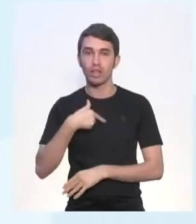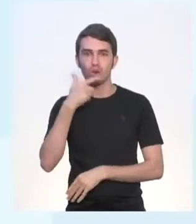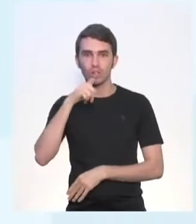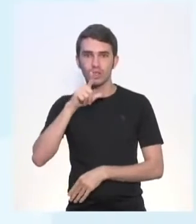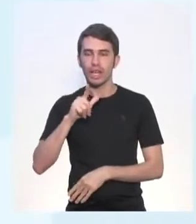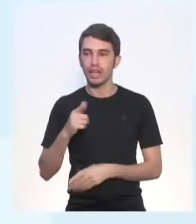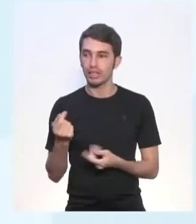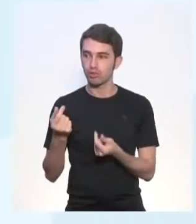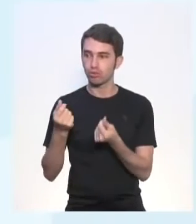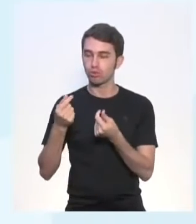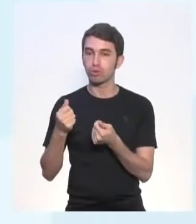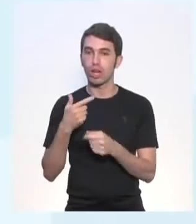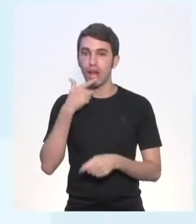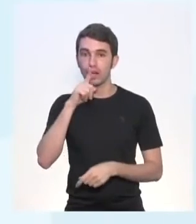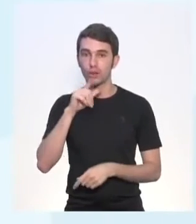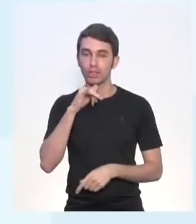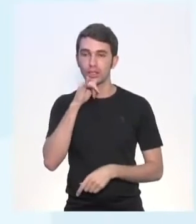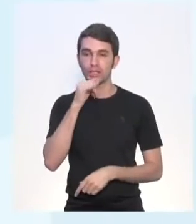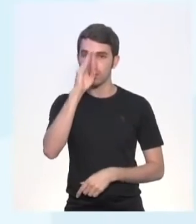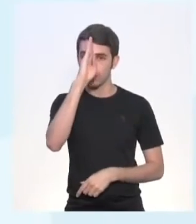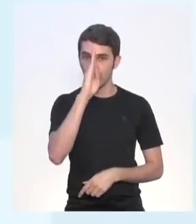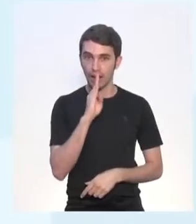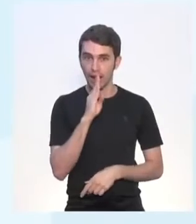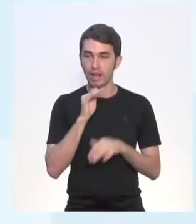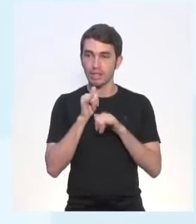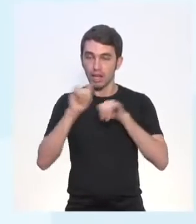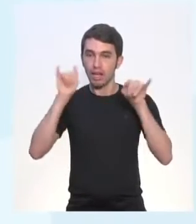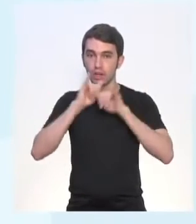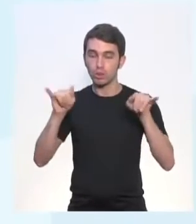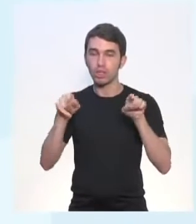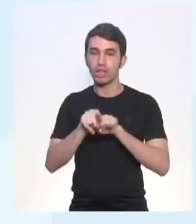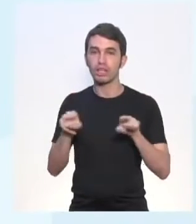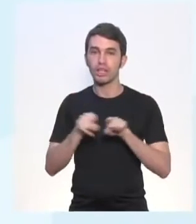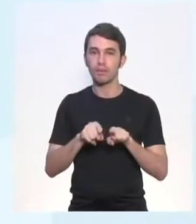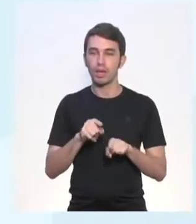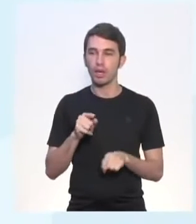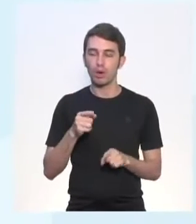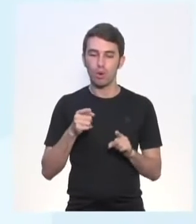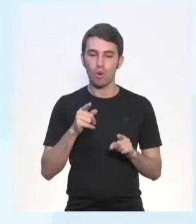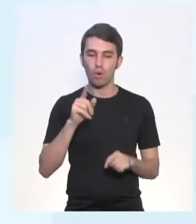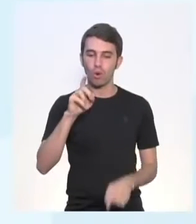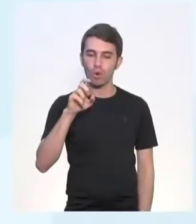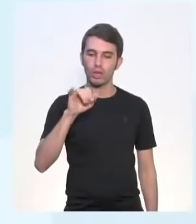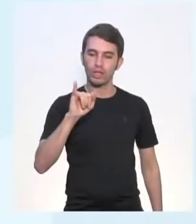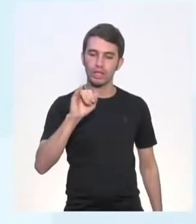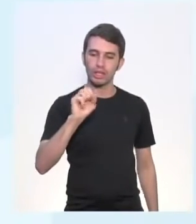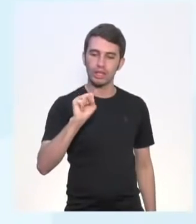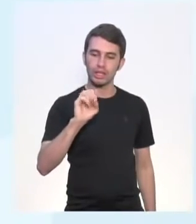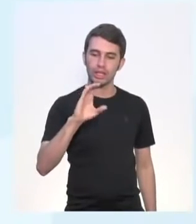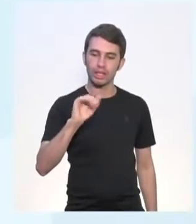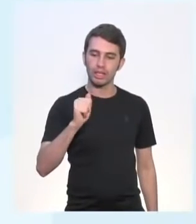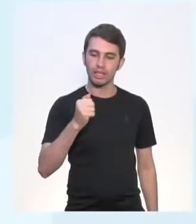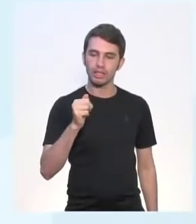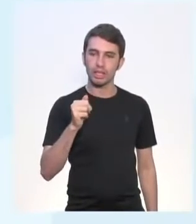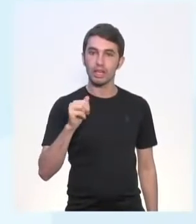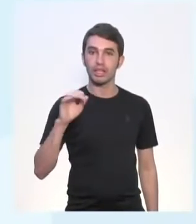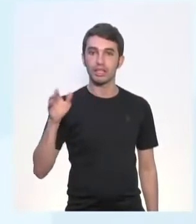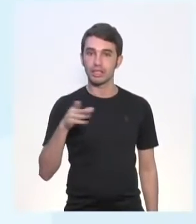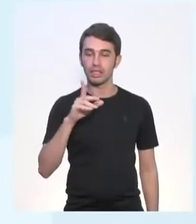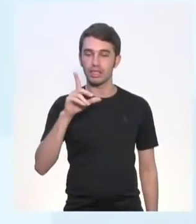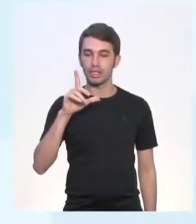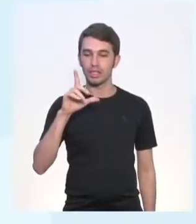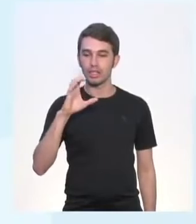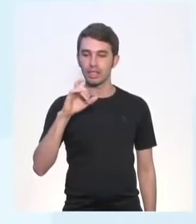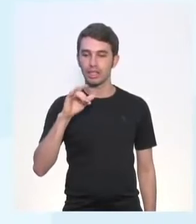com ferramentas de propagandas gratuitas e com as manchetes chamadas de iscas de clique. Foi o caso de um brasileiro que chegou a fazer R$100